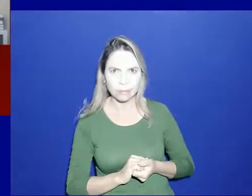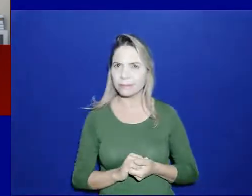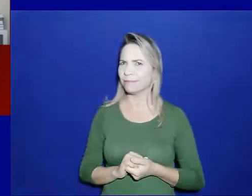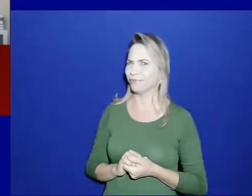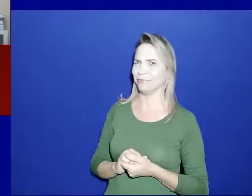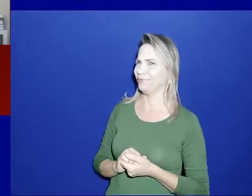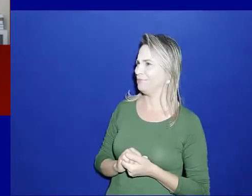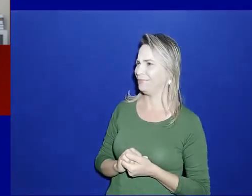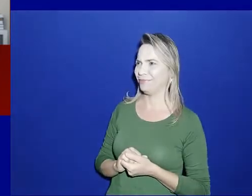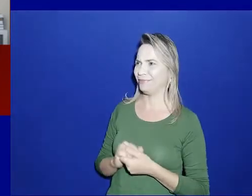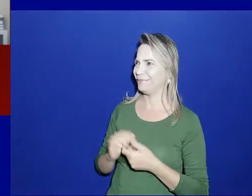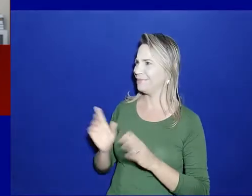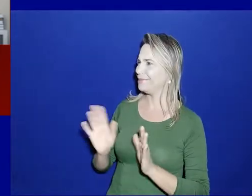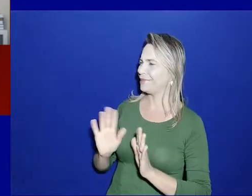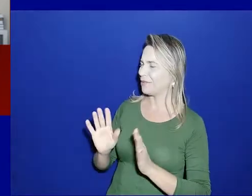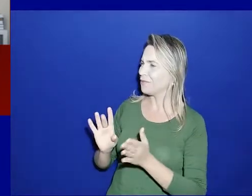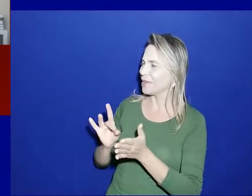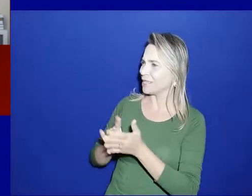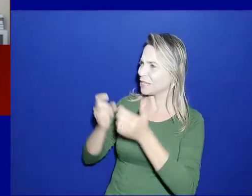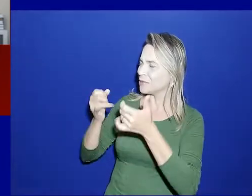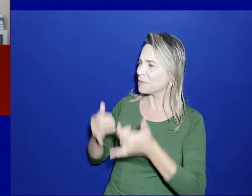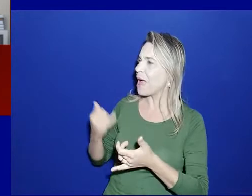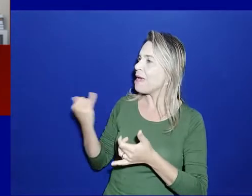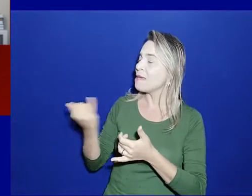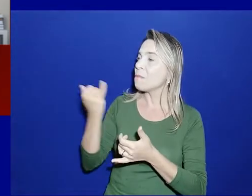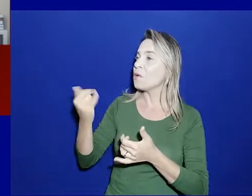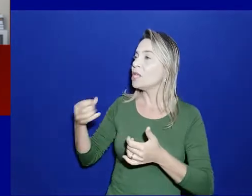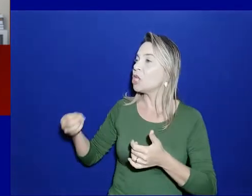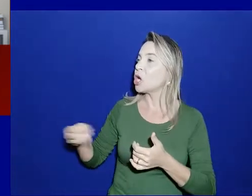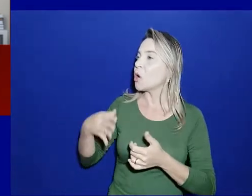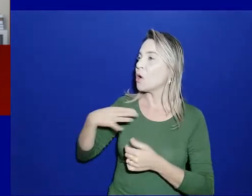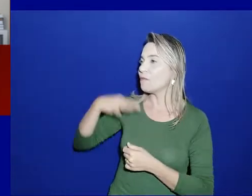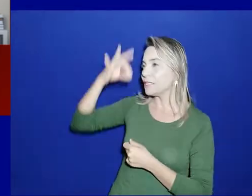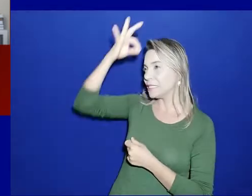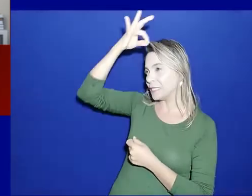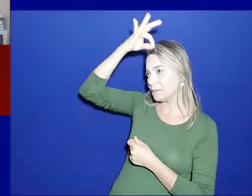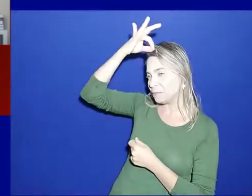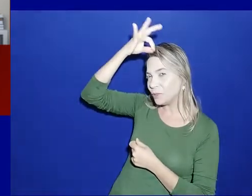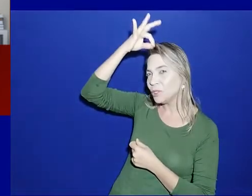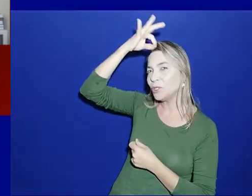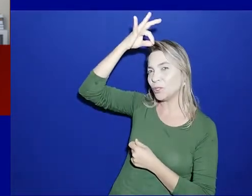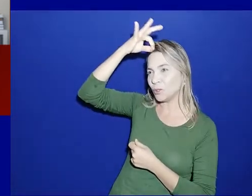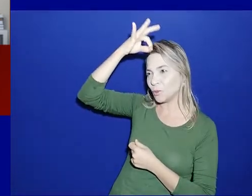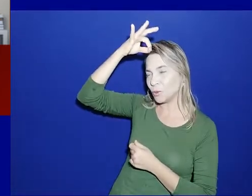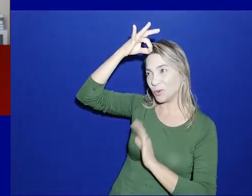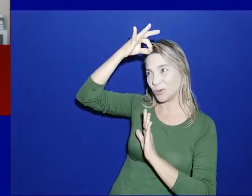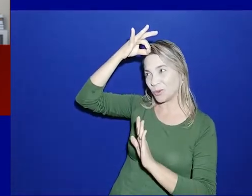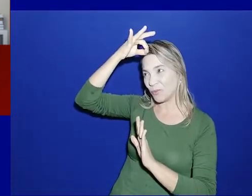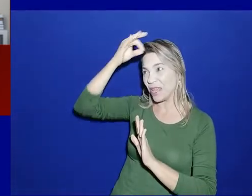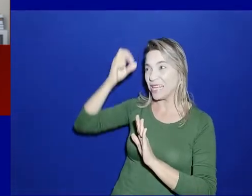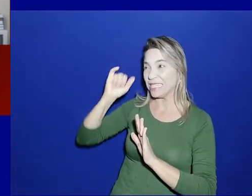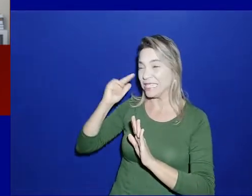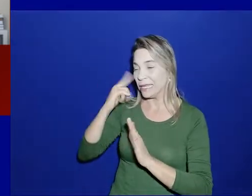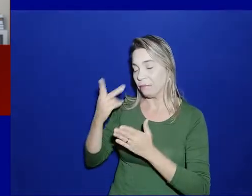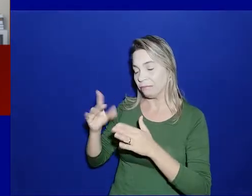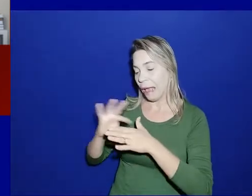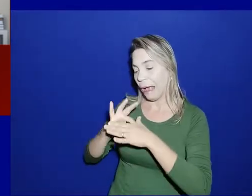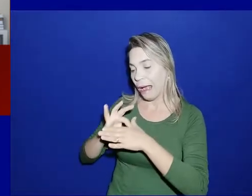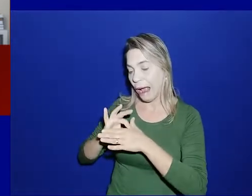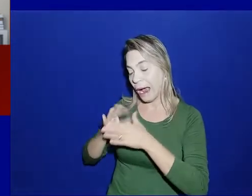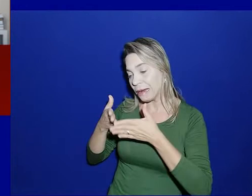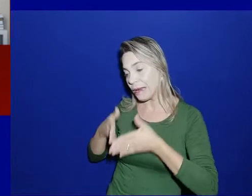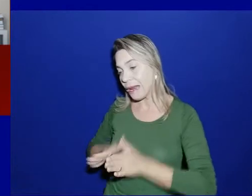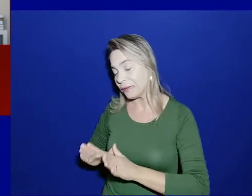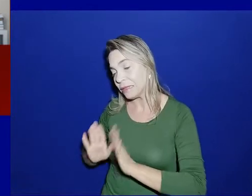verdade te digo, quem não nascer da água e do Espírito não pode entrar no reino de Deus. O que é nascido da carne é carne, o